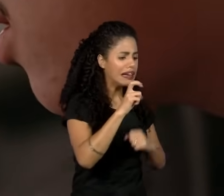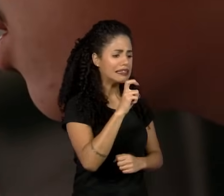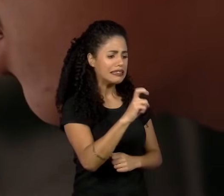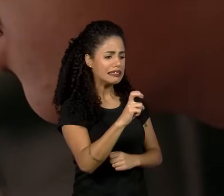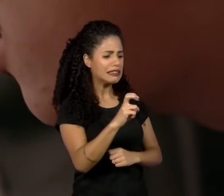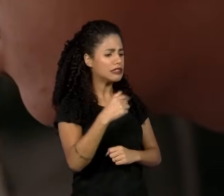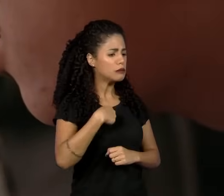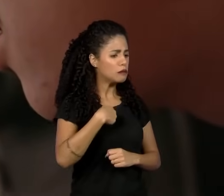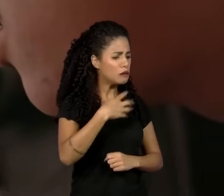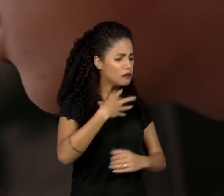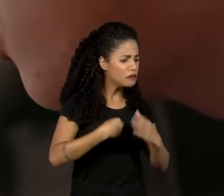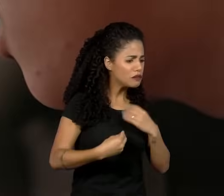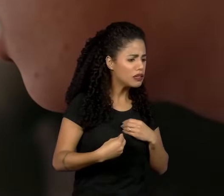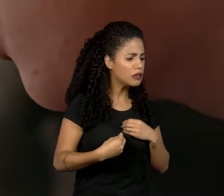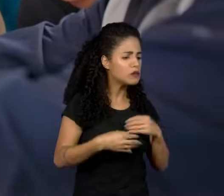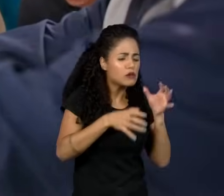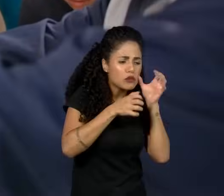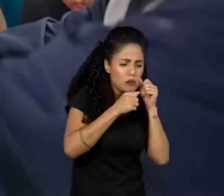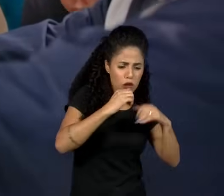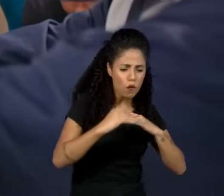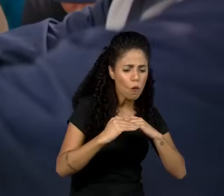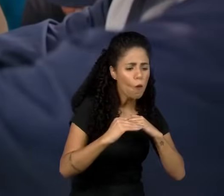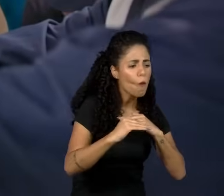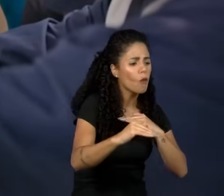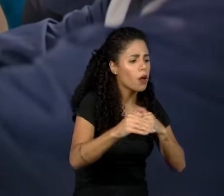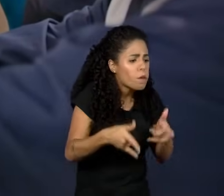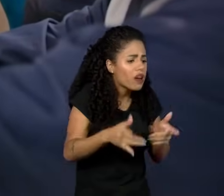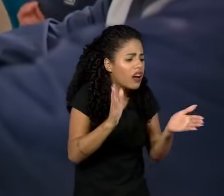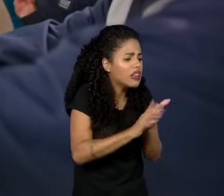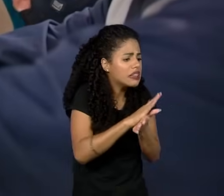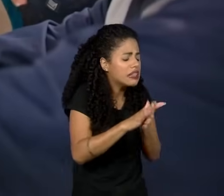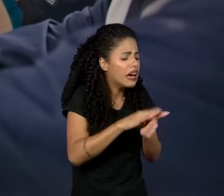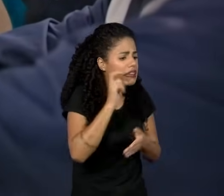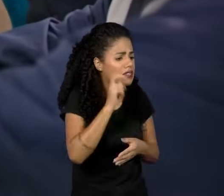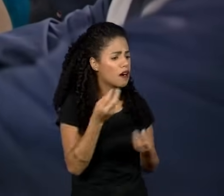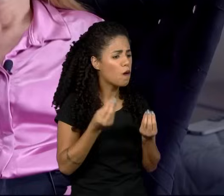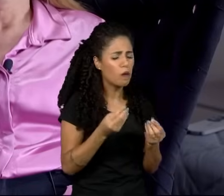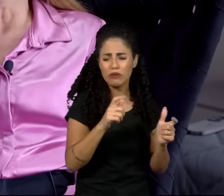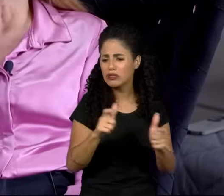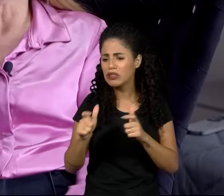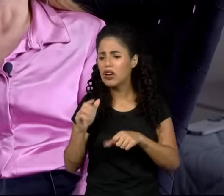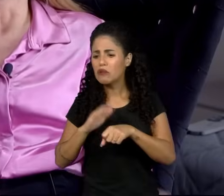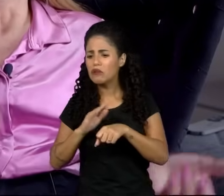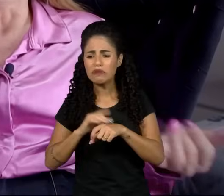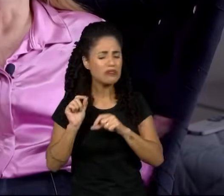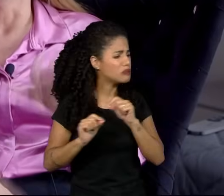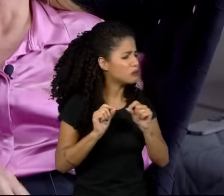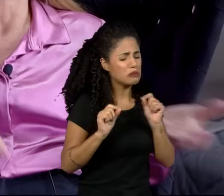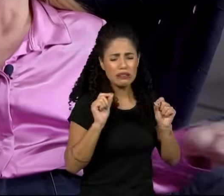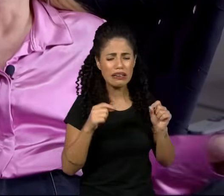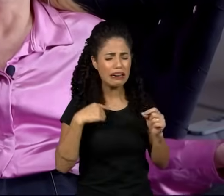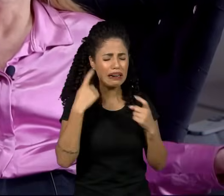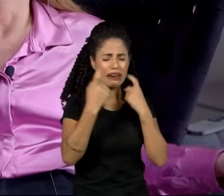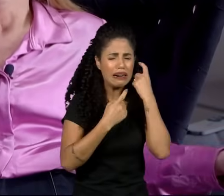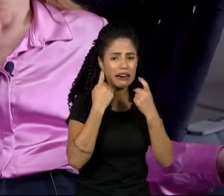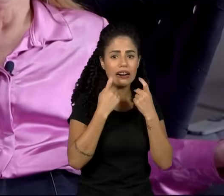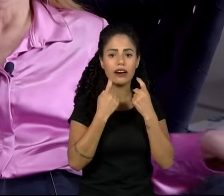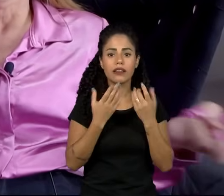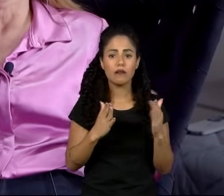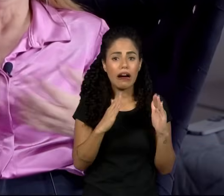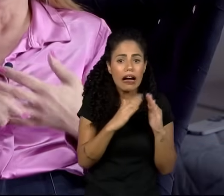crianças dormindo no colchão no chão, sem perspectiva nenhuma de para onde eu vou. E a gente já morou em porão, já